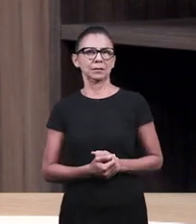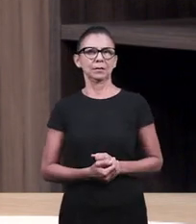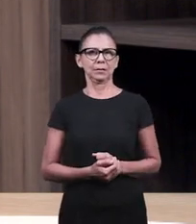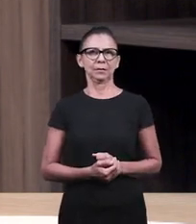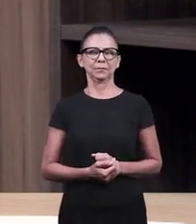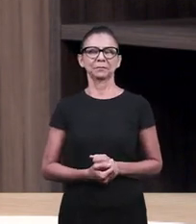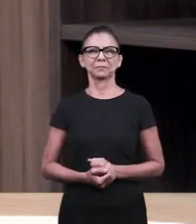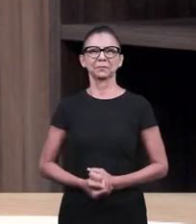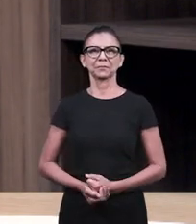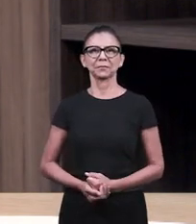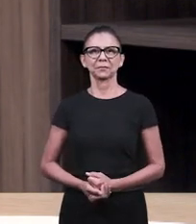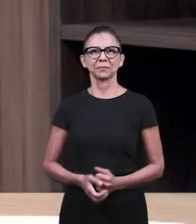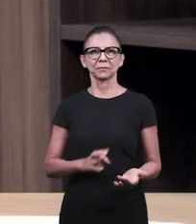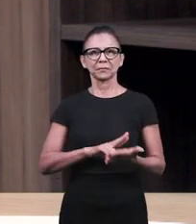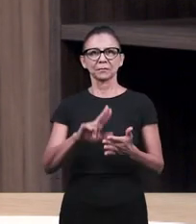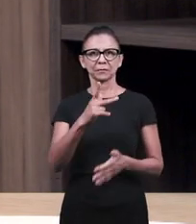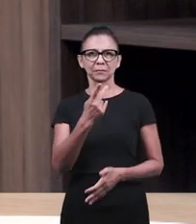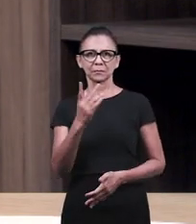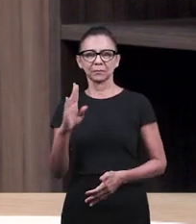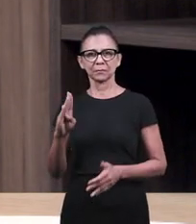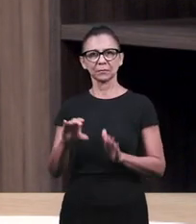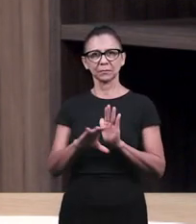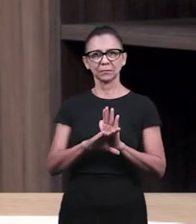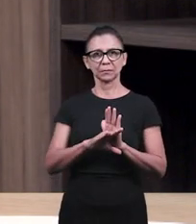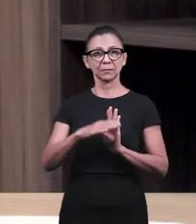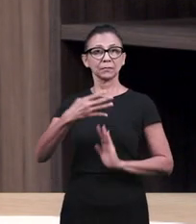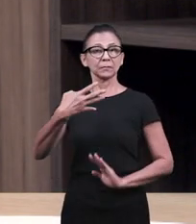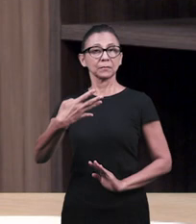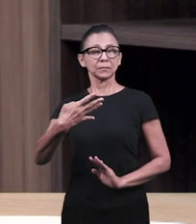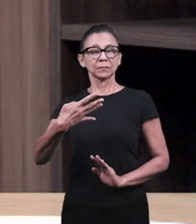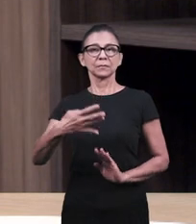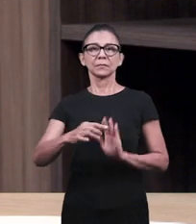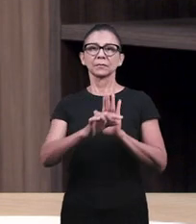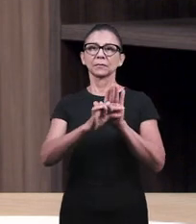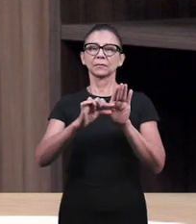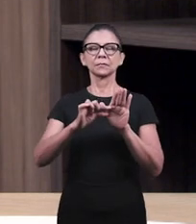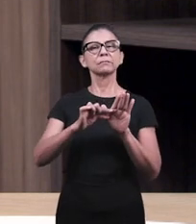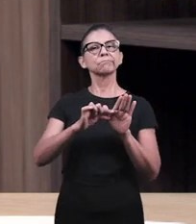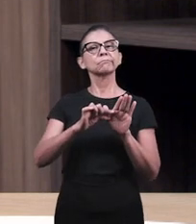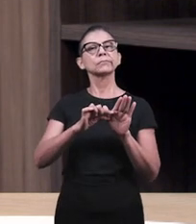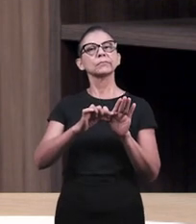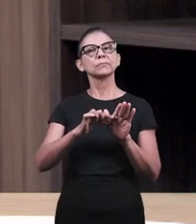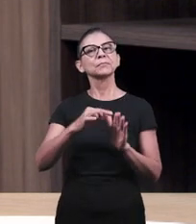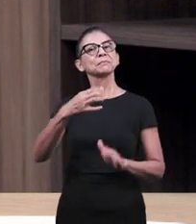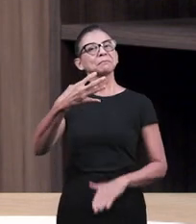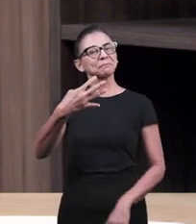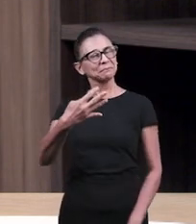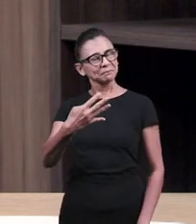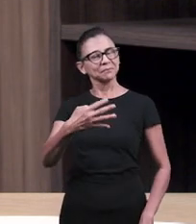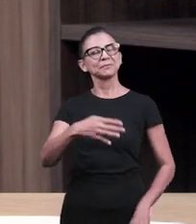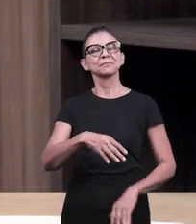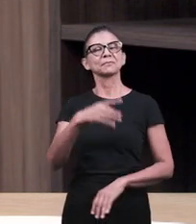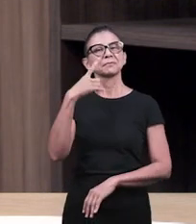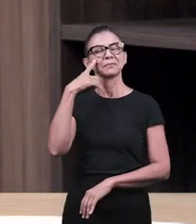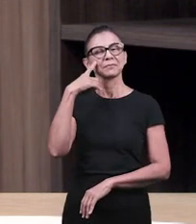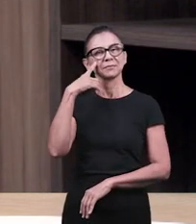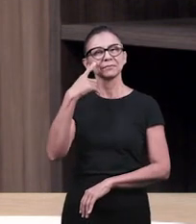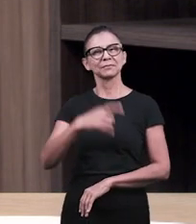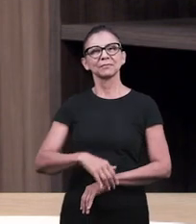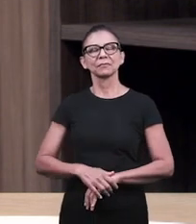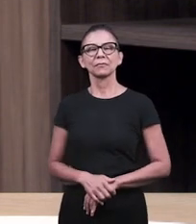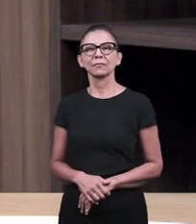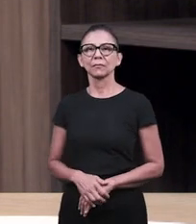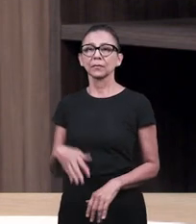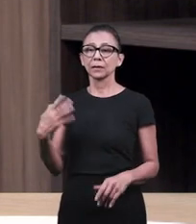essa edição do programa, que se encontra na carta aos Hebreus, no capítulo 4, o verso também de número 4, que diz